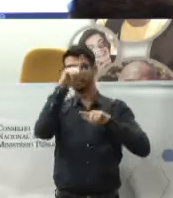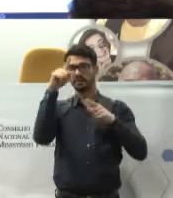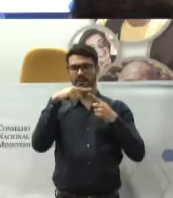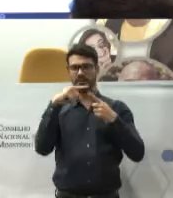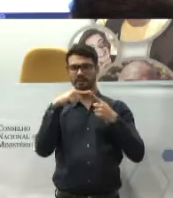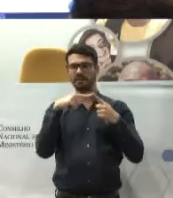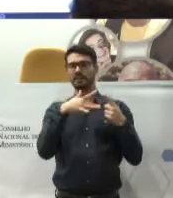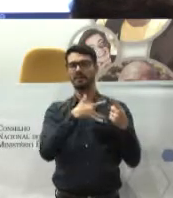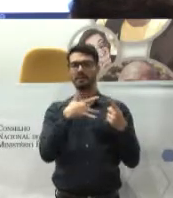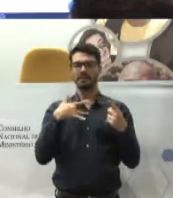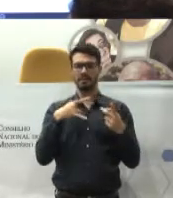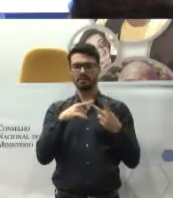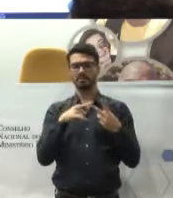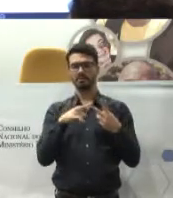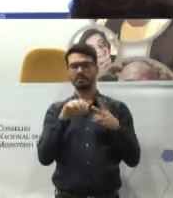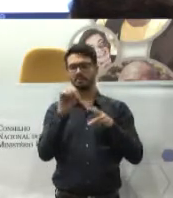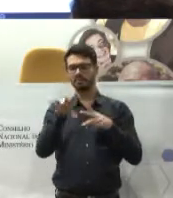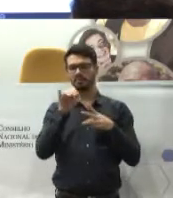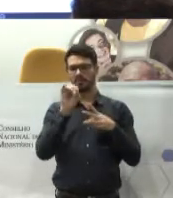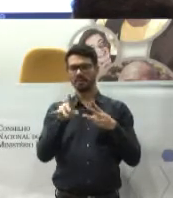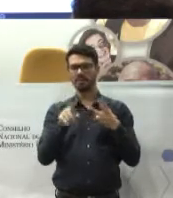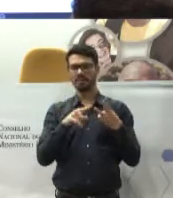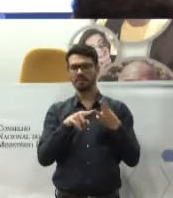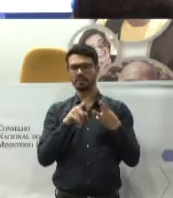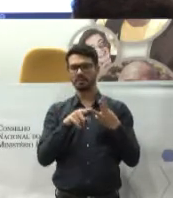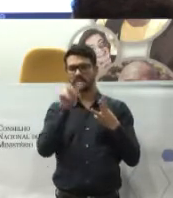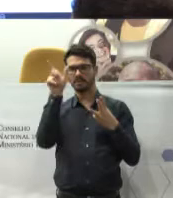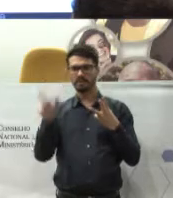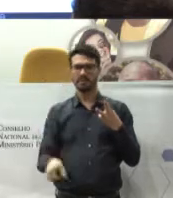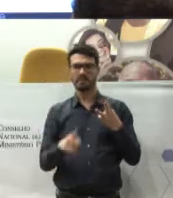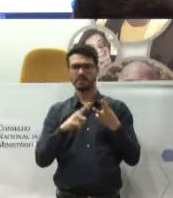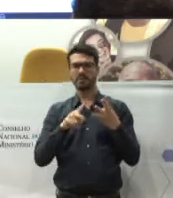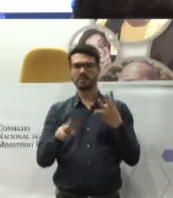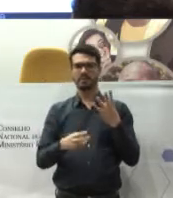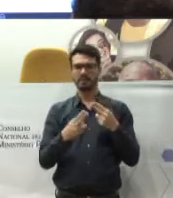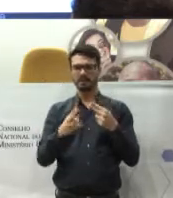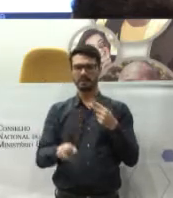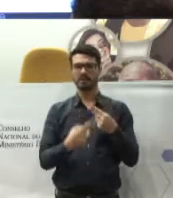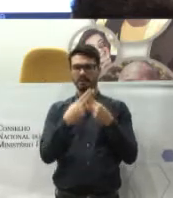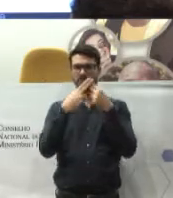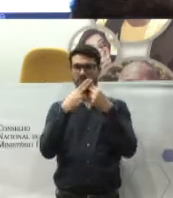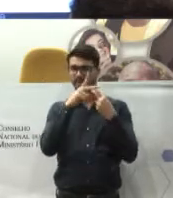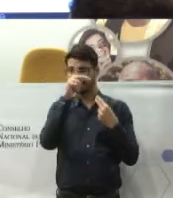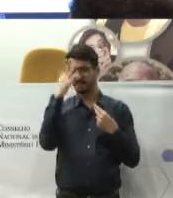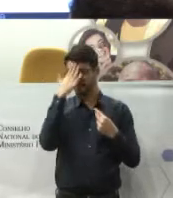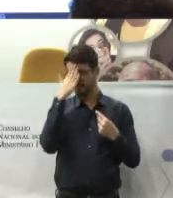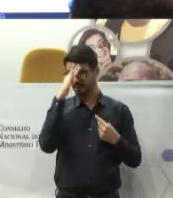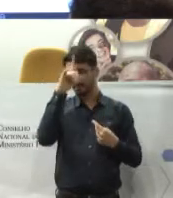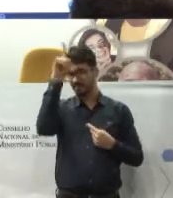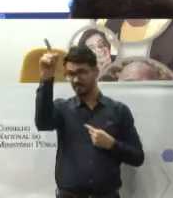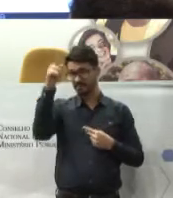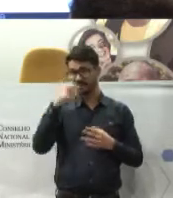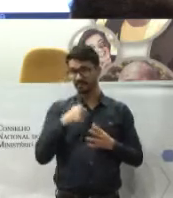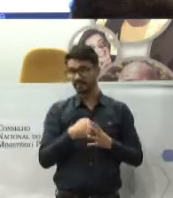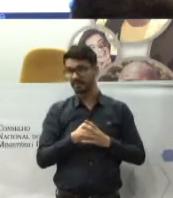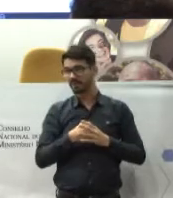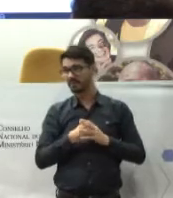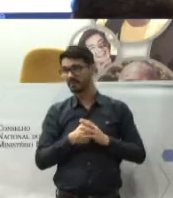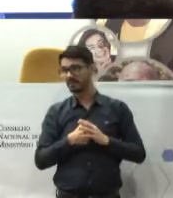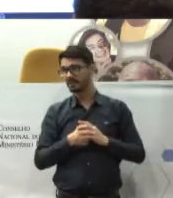saúde, educação, consumidor, criminal, infância e juventude, ele tem essa informação? Isso